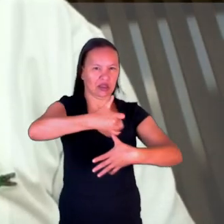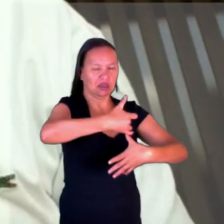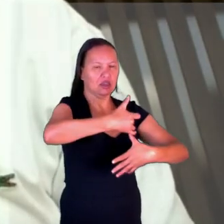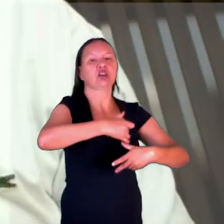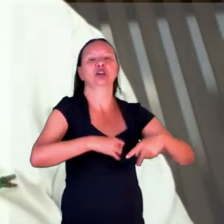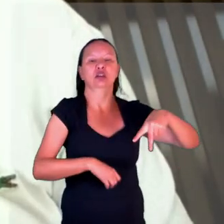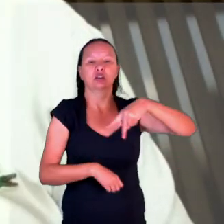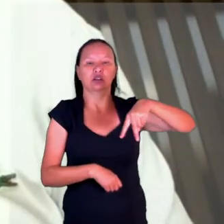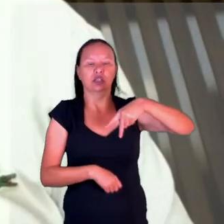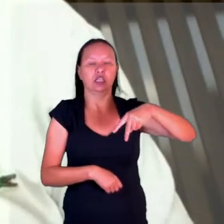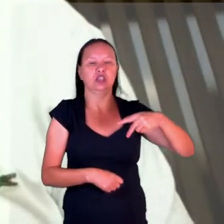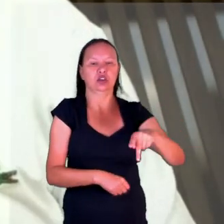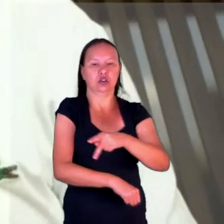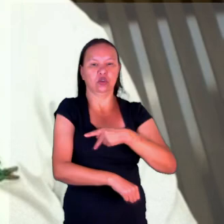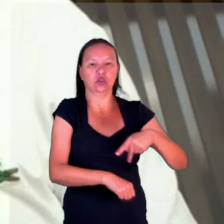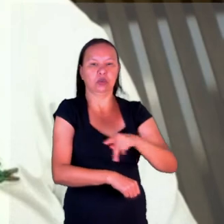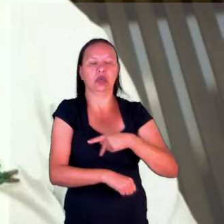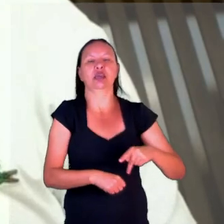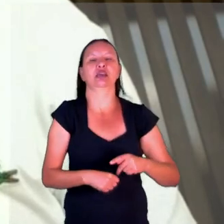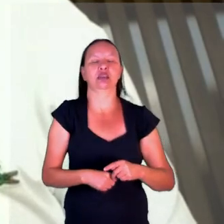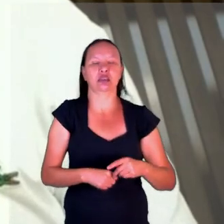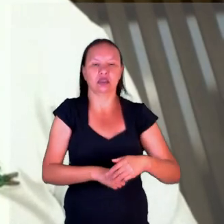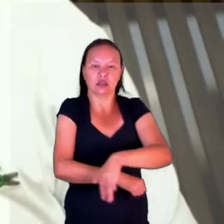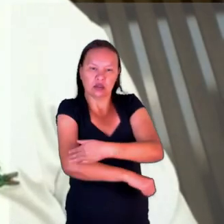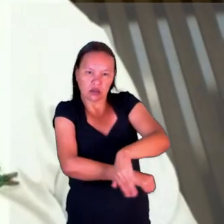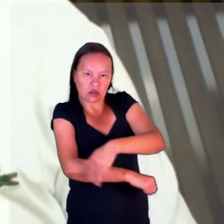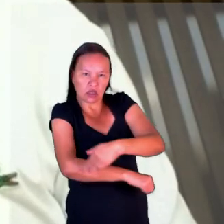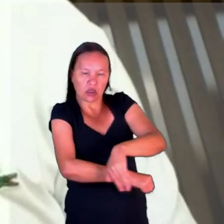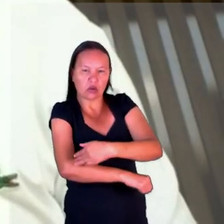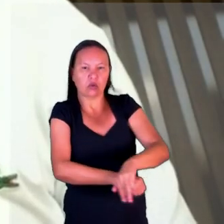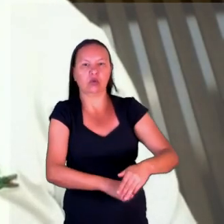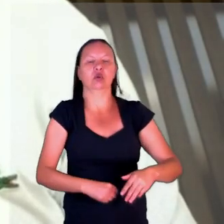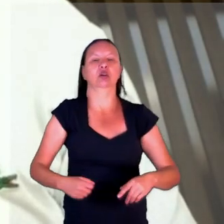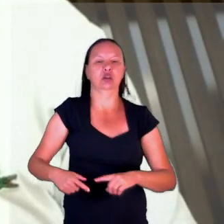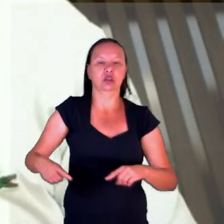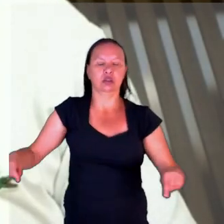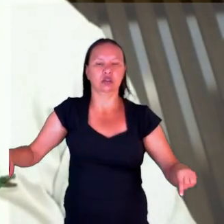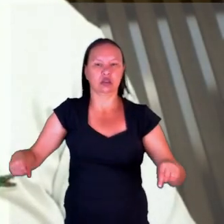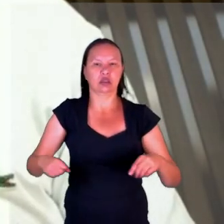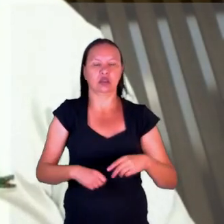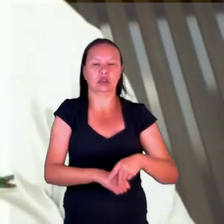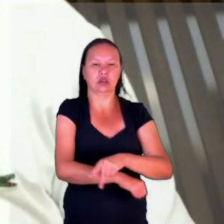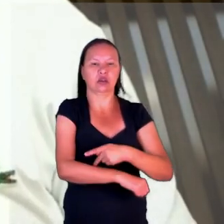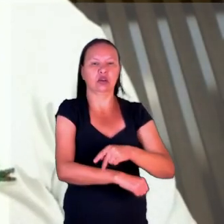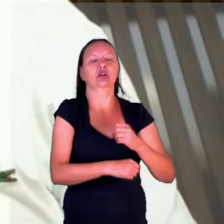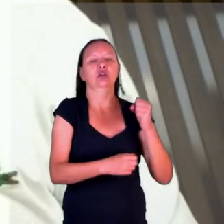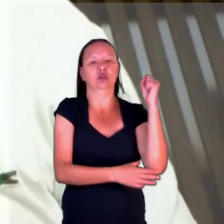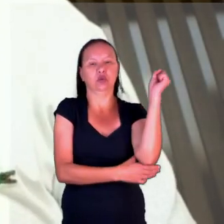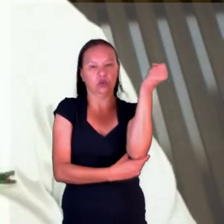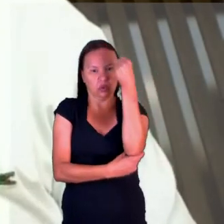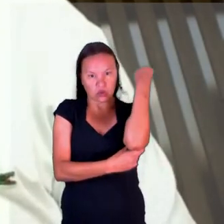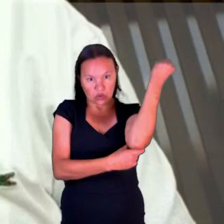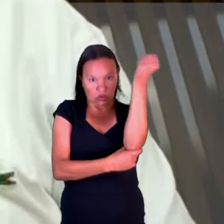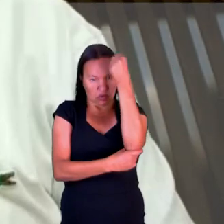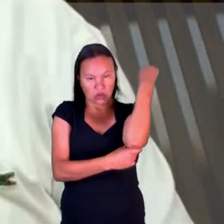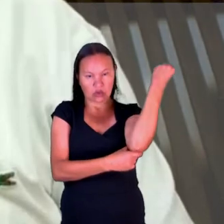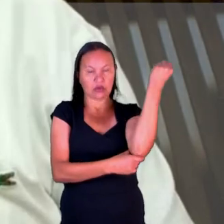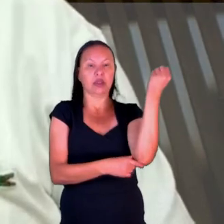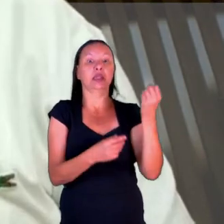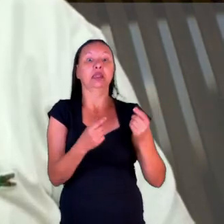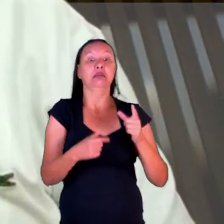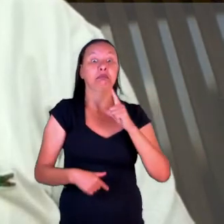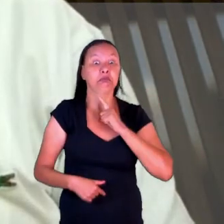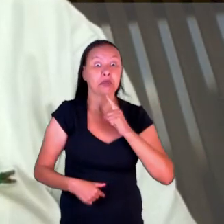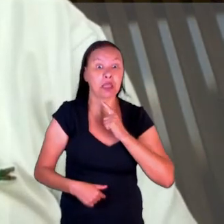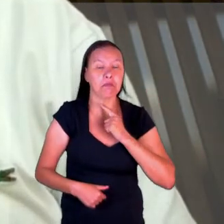né Eh nas Ruas dos dos grandes centros da da da região Sudeste há muita comida né